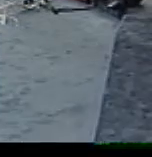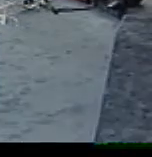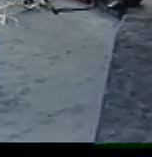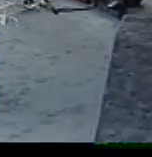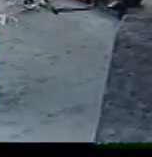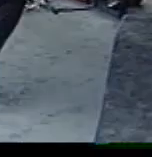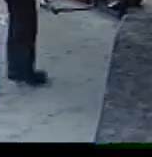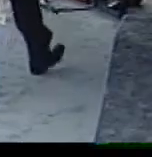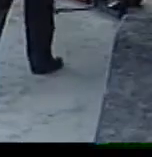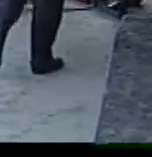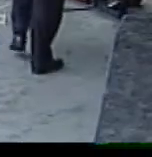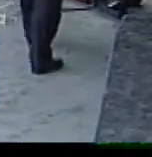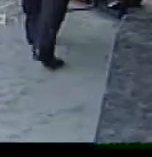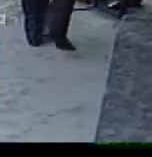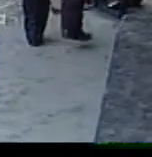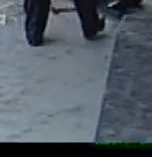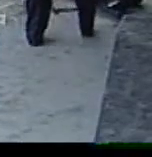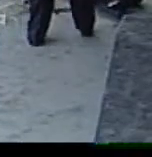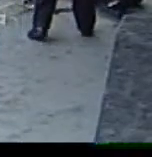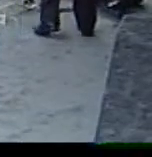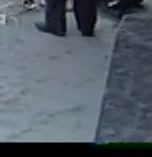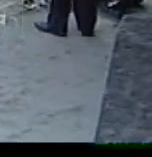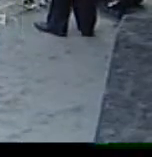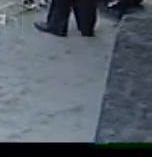intervalo vai ser suficiente para ele.